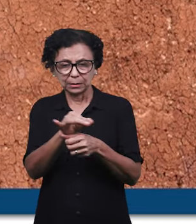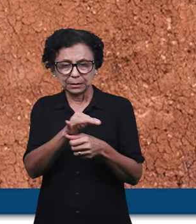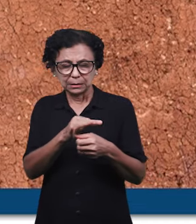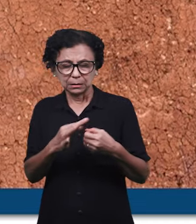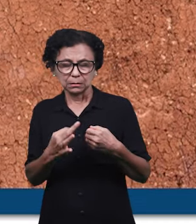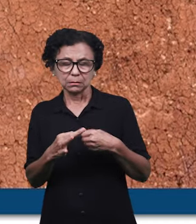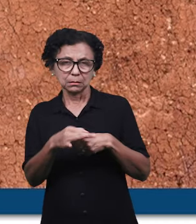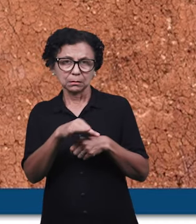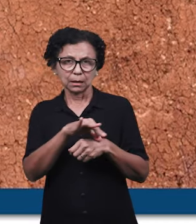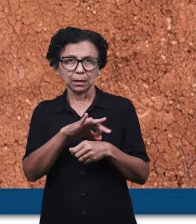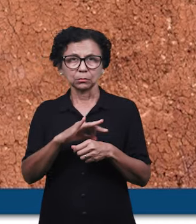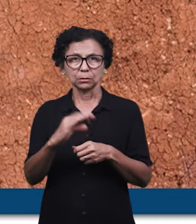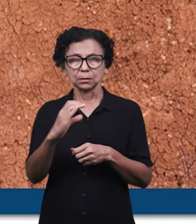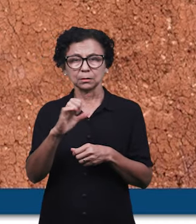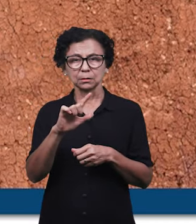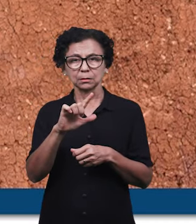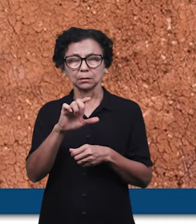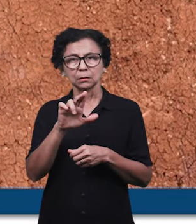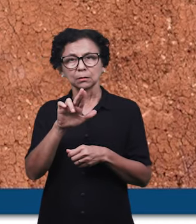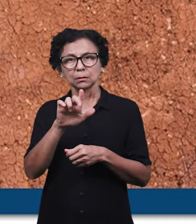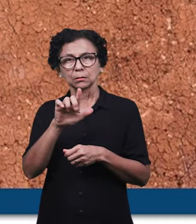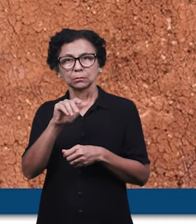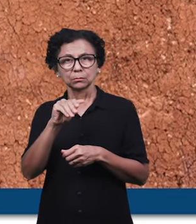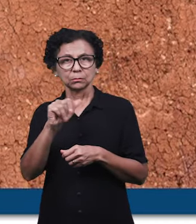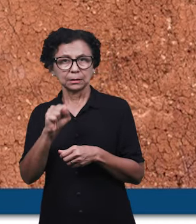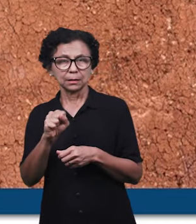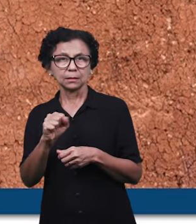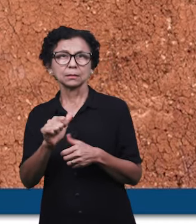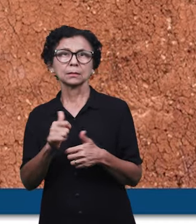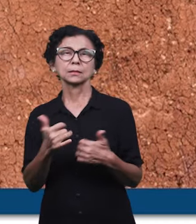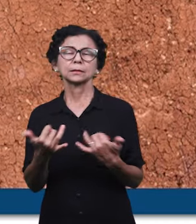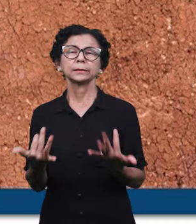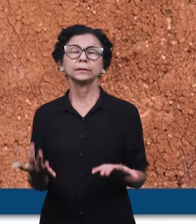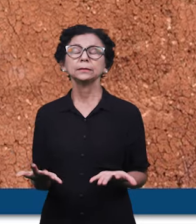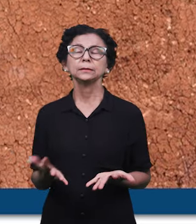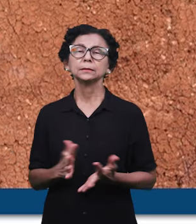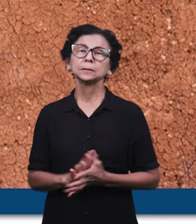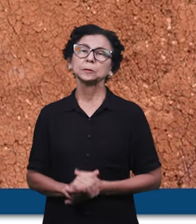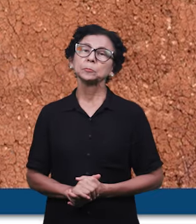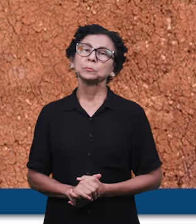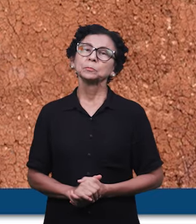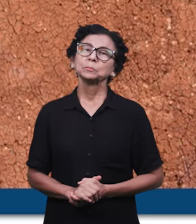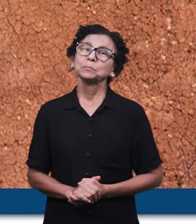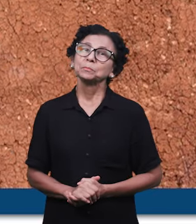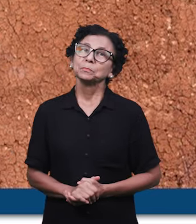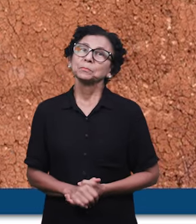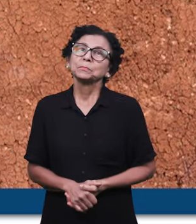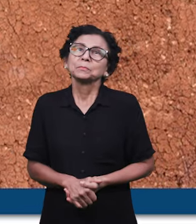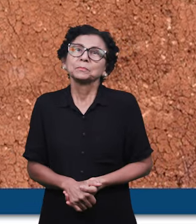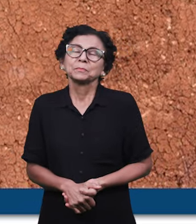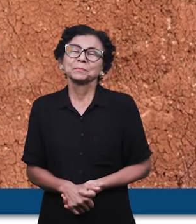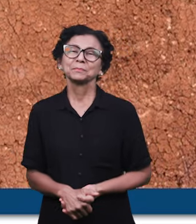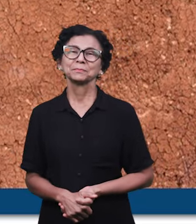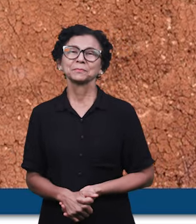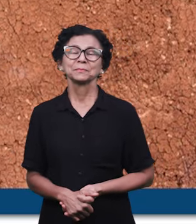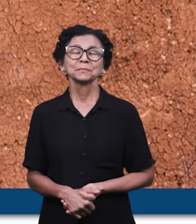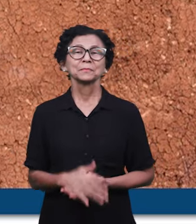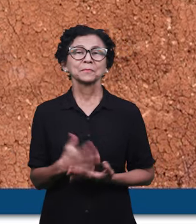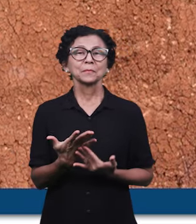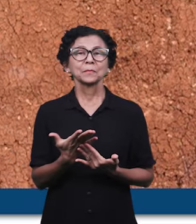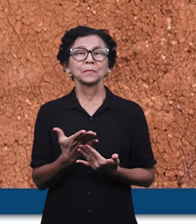e isso vai ao encontro do que a palavra do Senhor nos diz, que a primeira vida que foi criada, ela foi criada a partir da